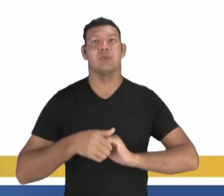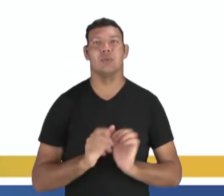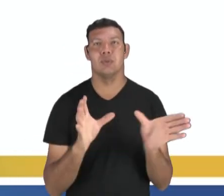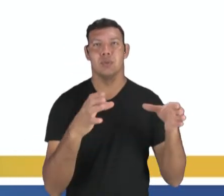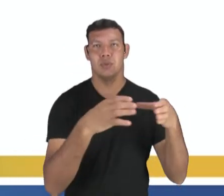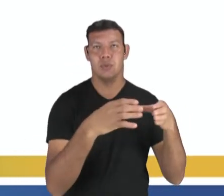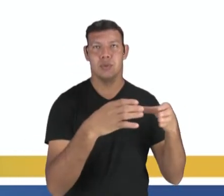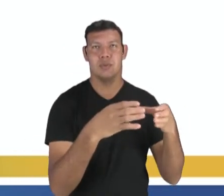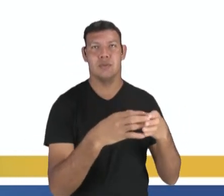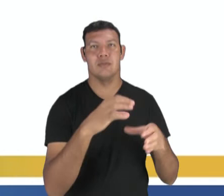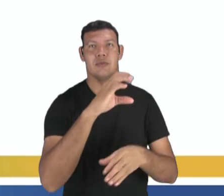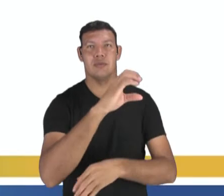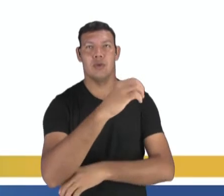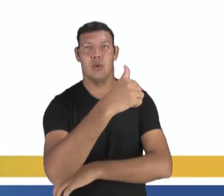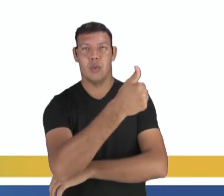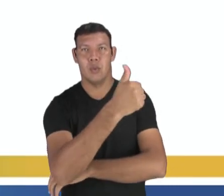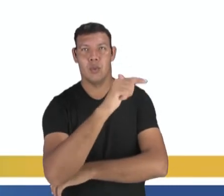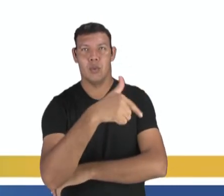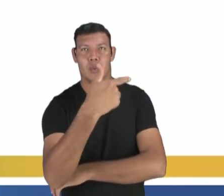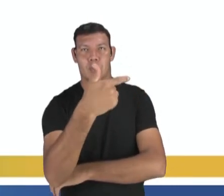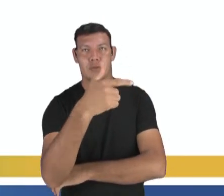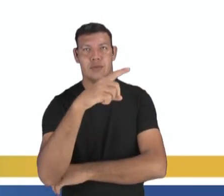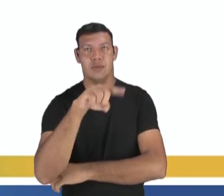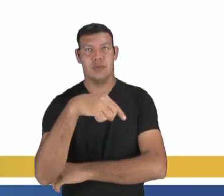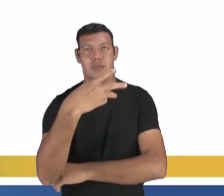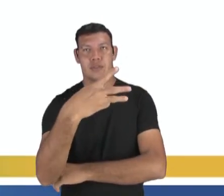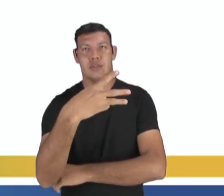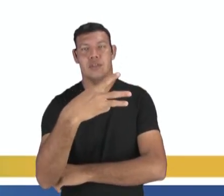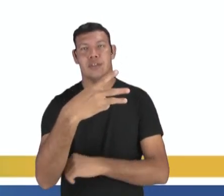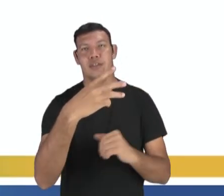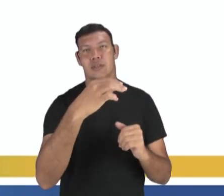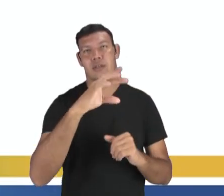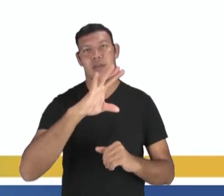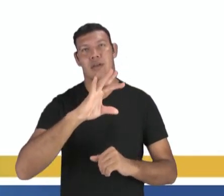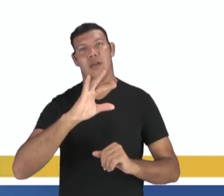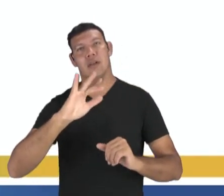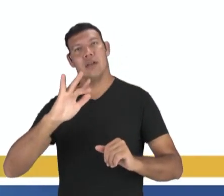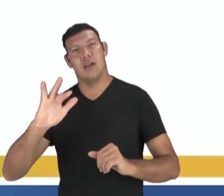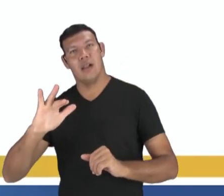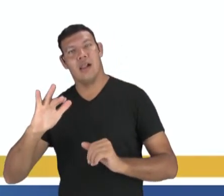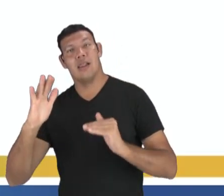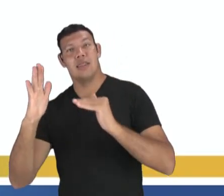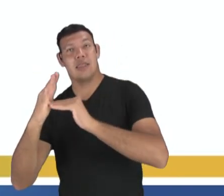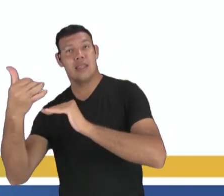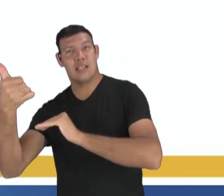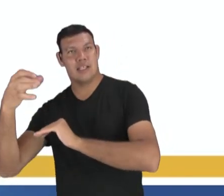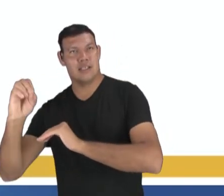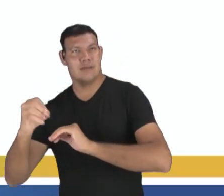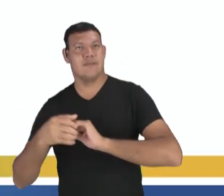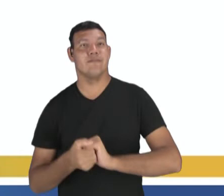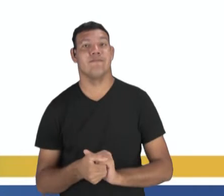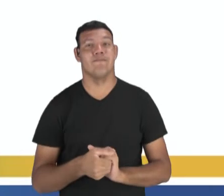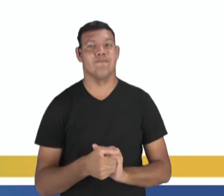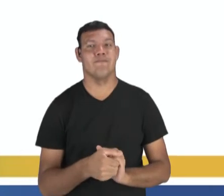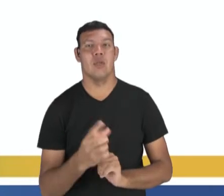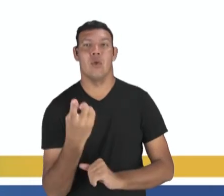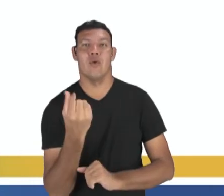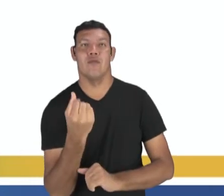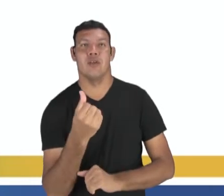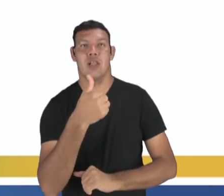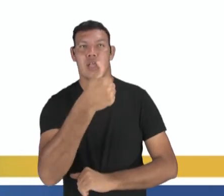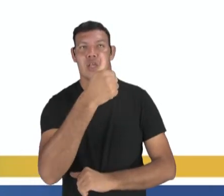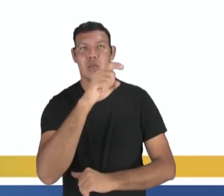de números 1 2 3 5960 custavam real e 50 e